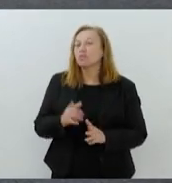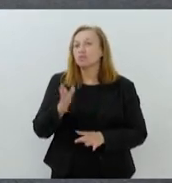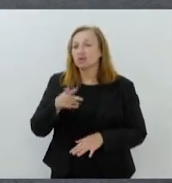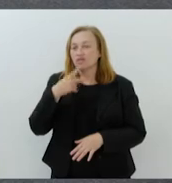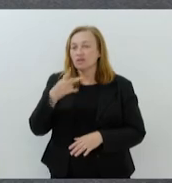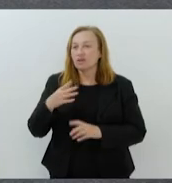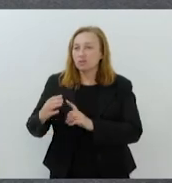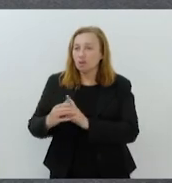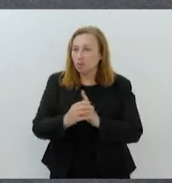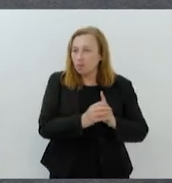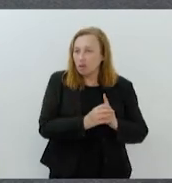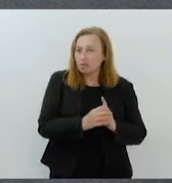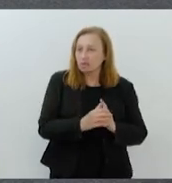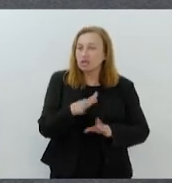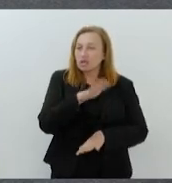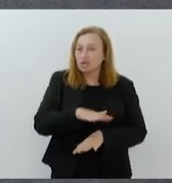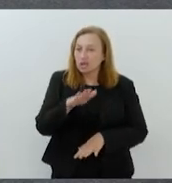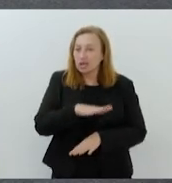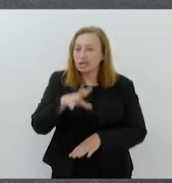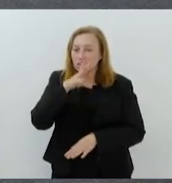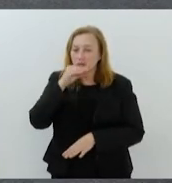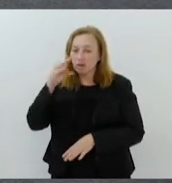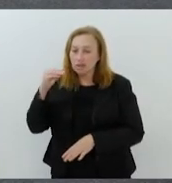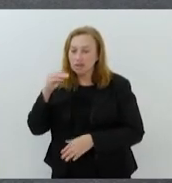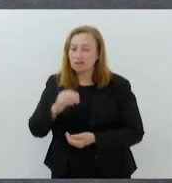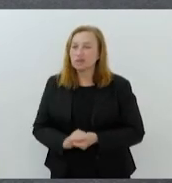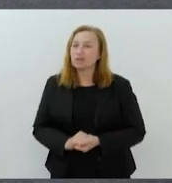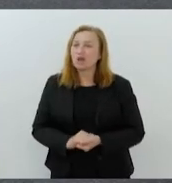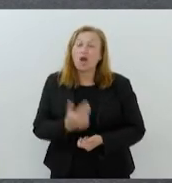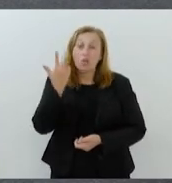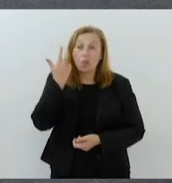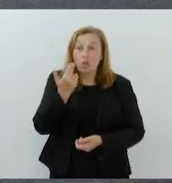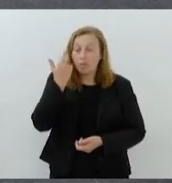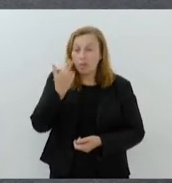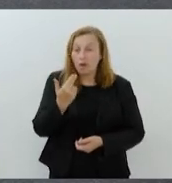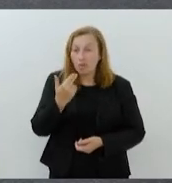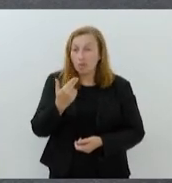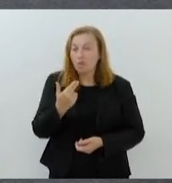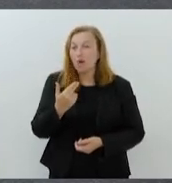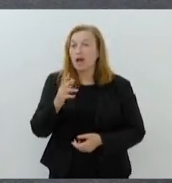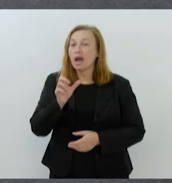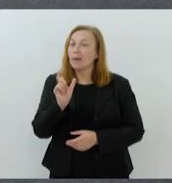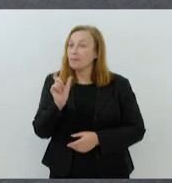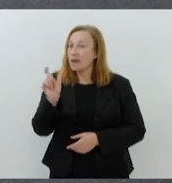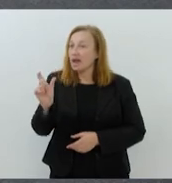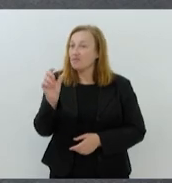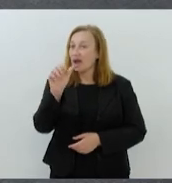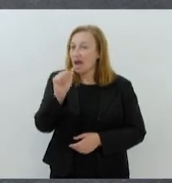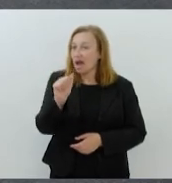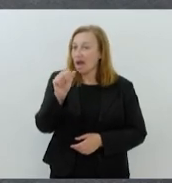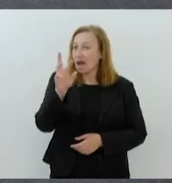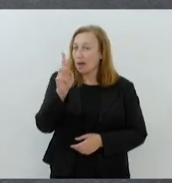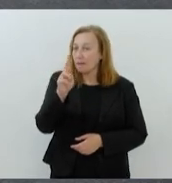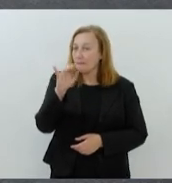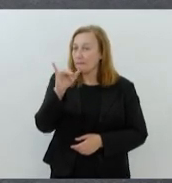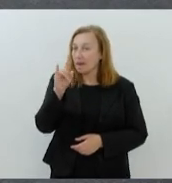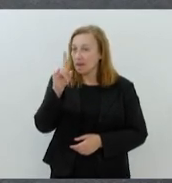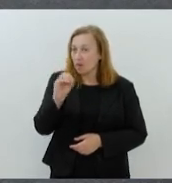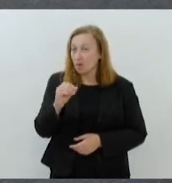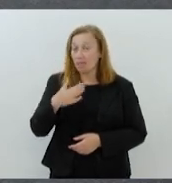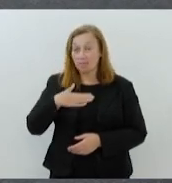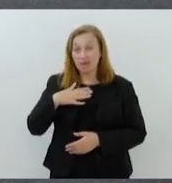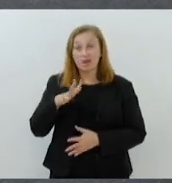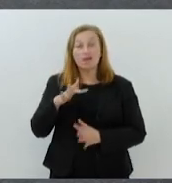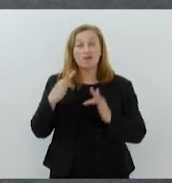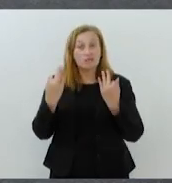do acolhimento de crianças e adolescentes. Era comum o uso do termo abrigo. Inclusive, minha família